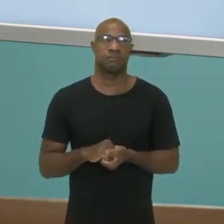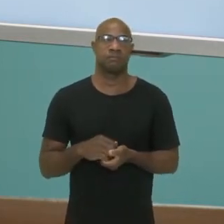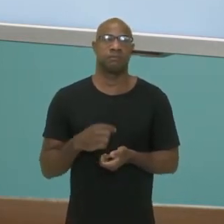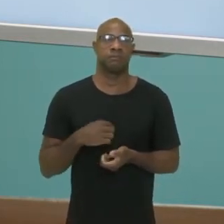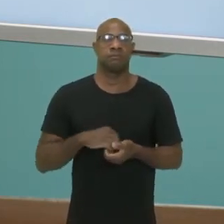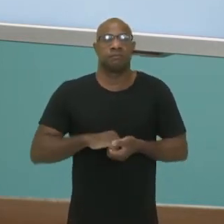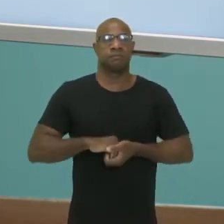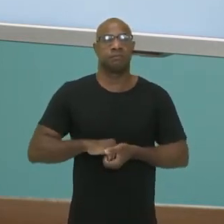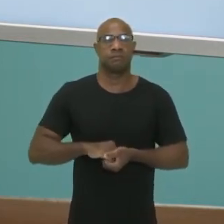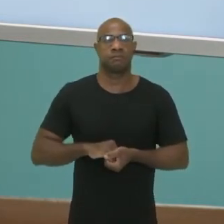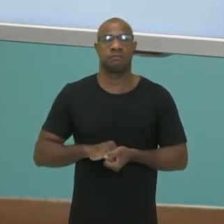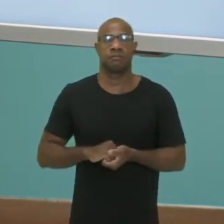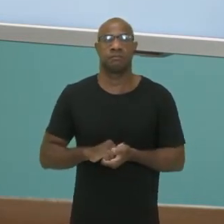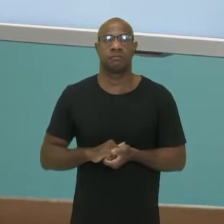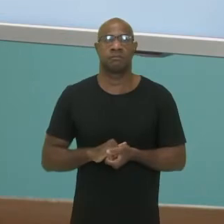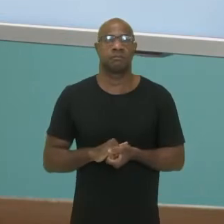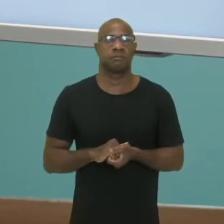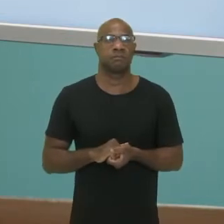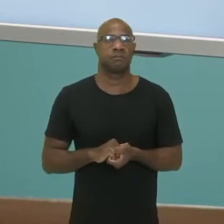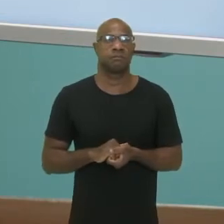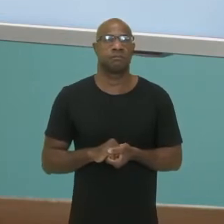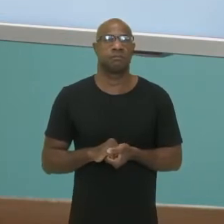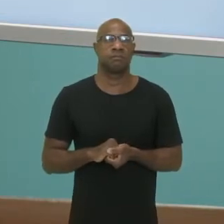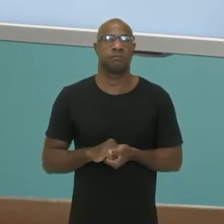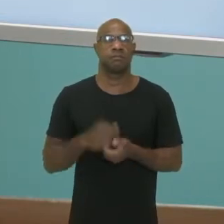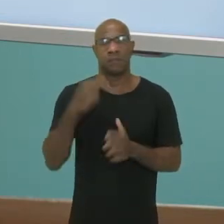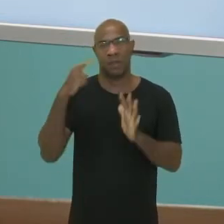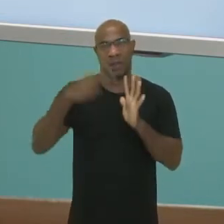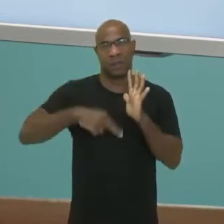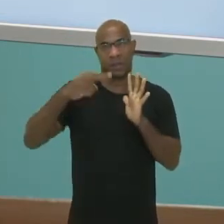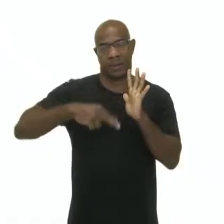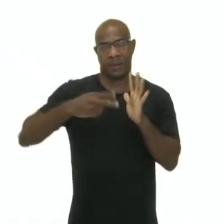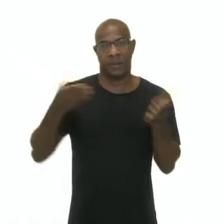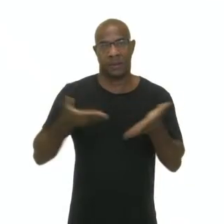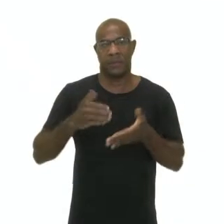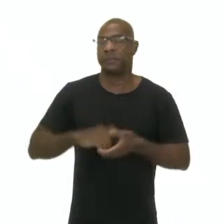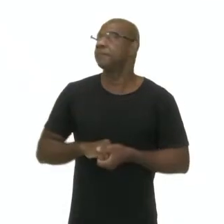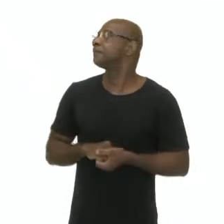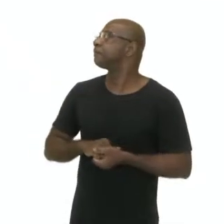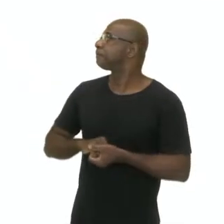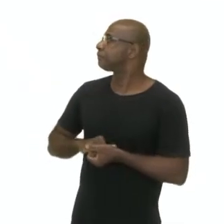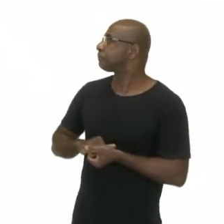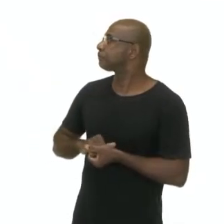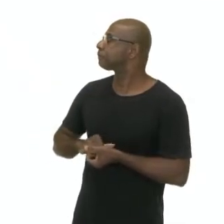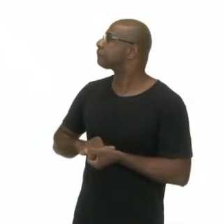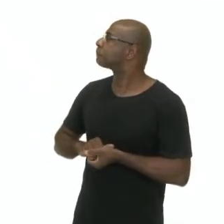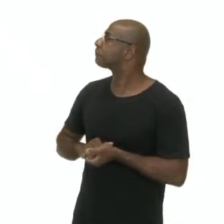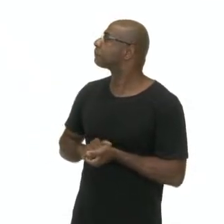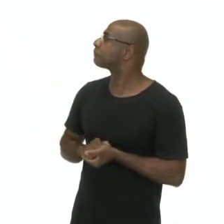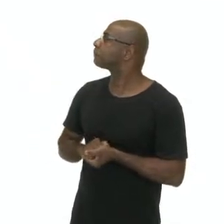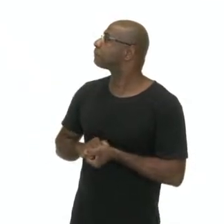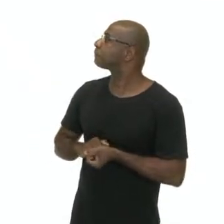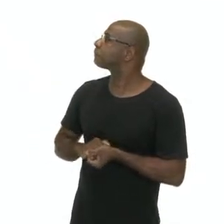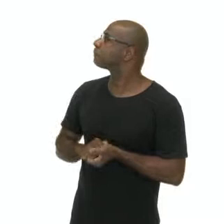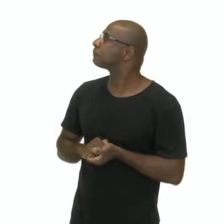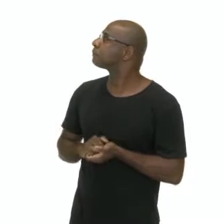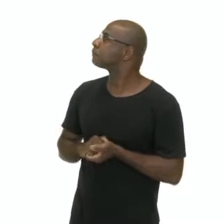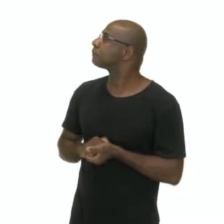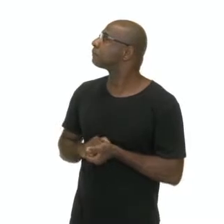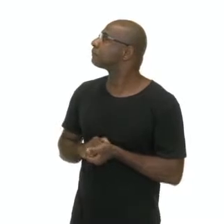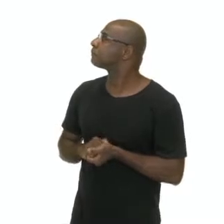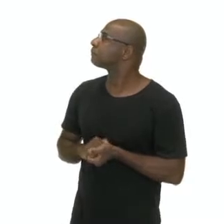personagem Mafalda. Então, vamos ler aí essa carta da Mafalda. En la vida real, yo nací el 15 de marzo